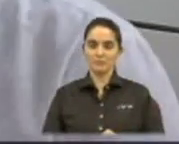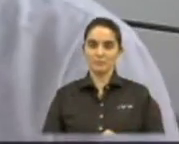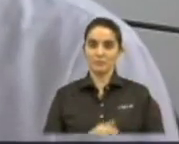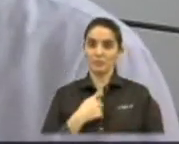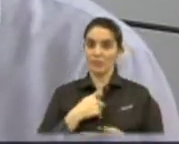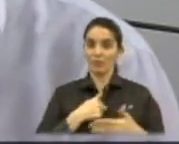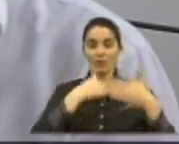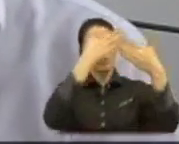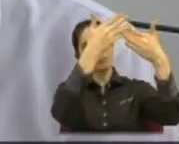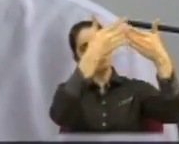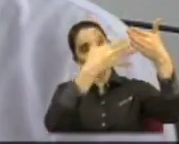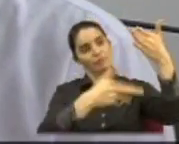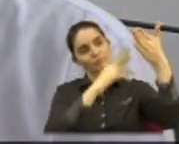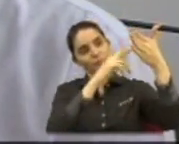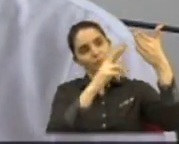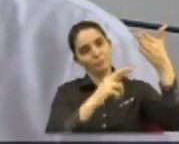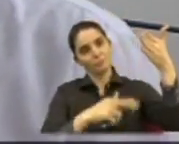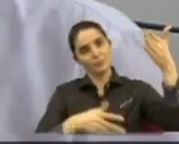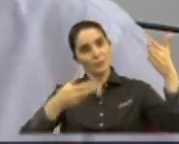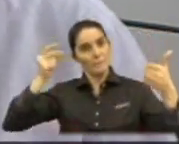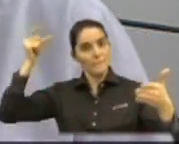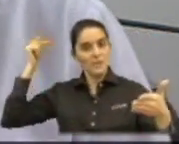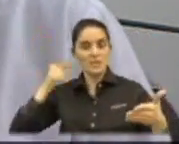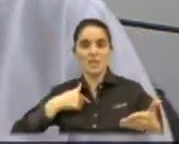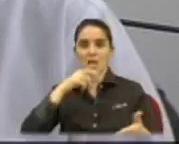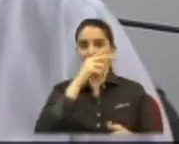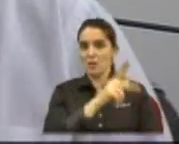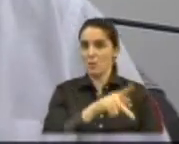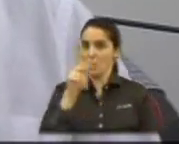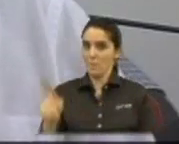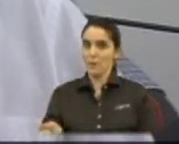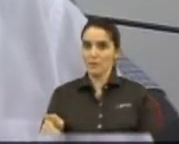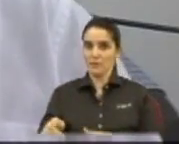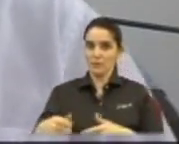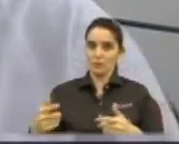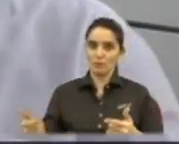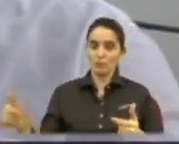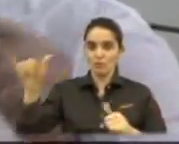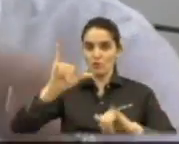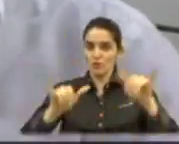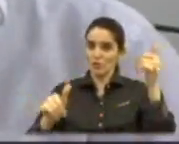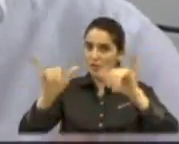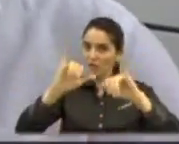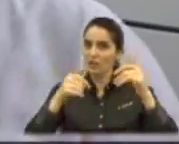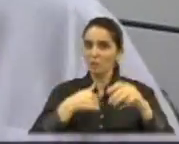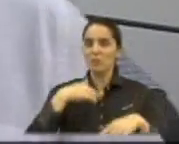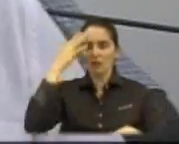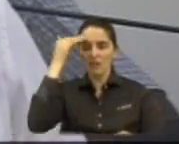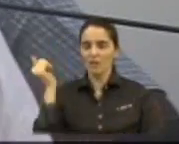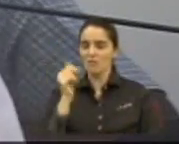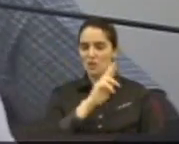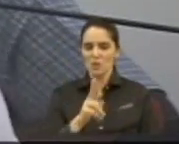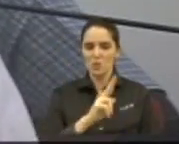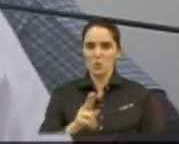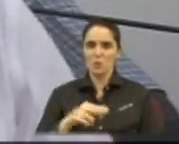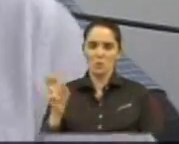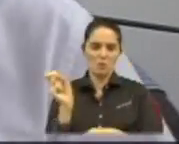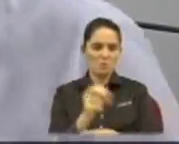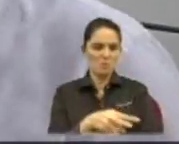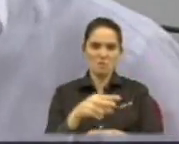eu declamo inteiro, porque eu fui professor de química, e eu vou falar uma coisa para o senhor. Nesses